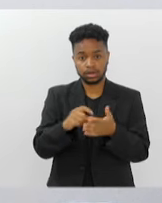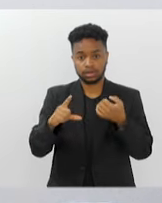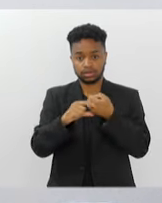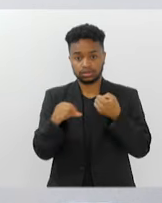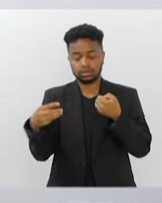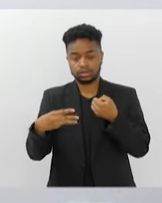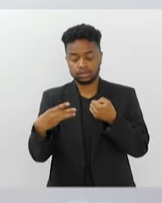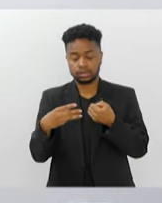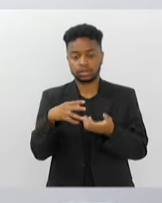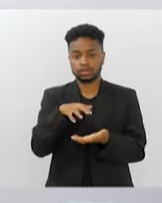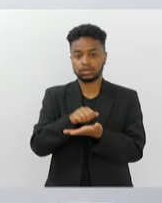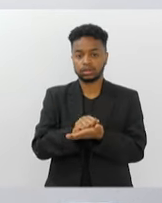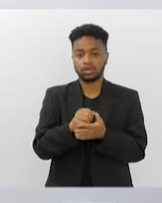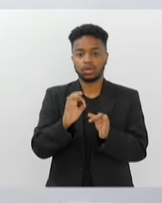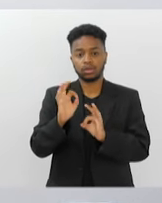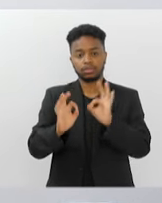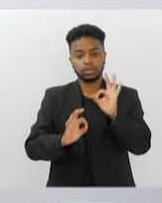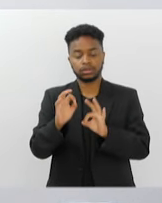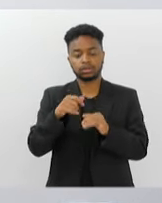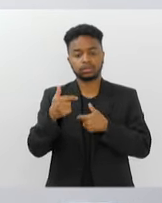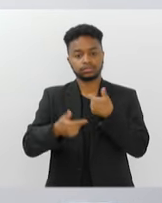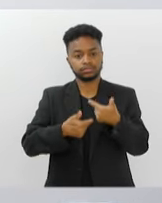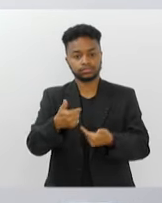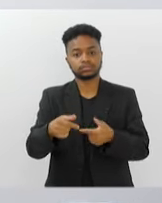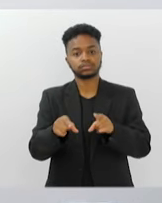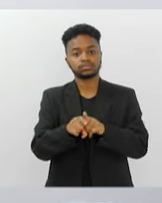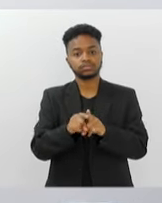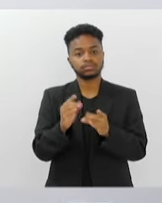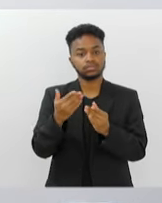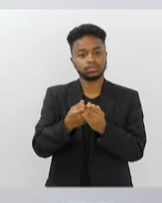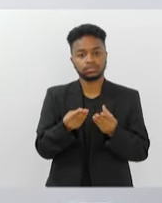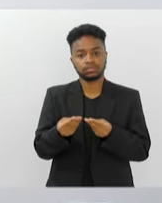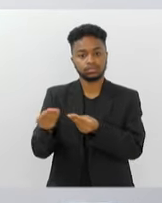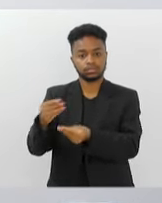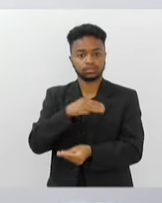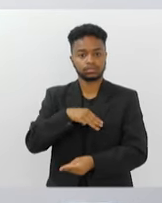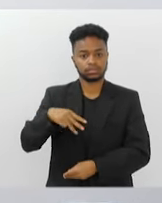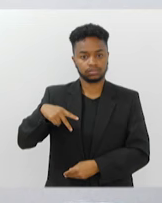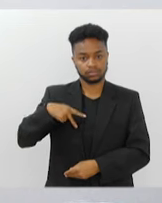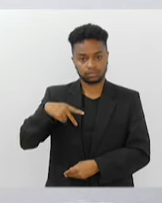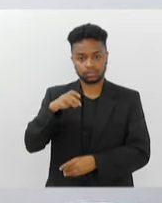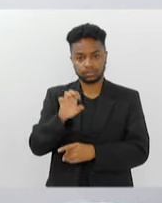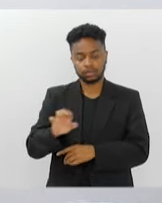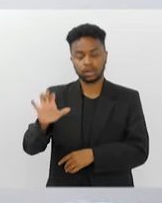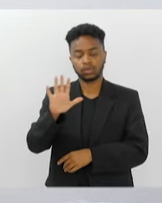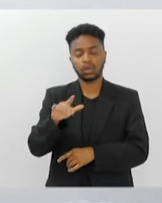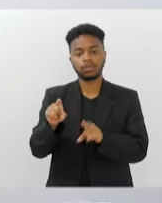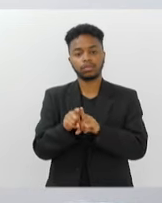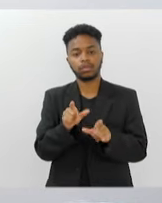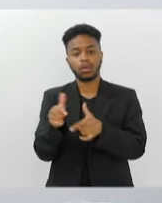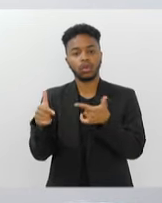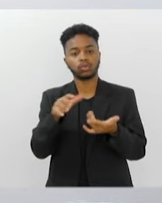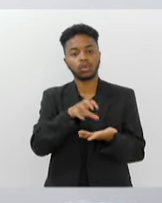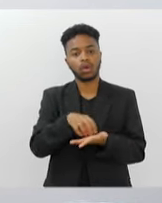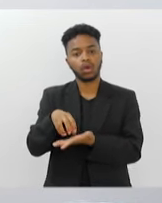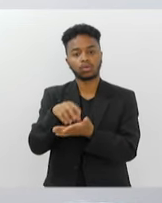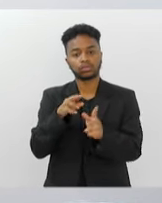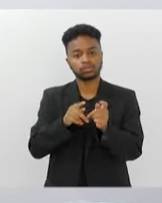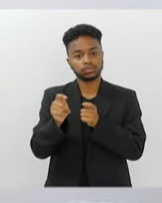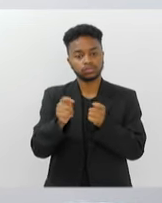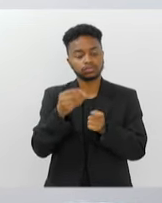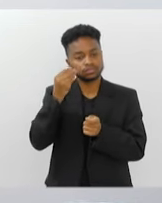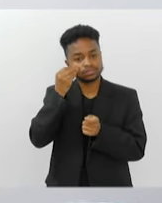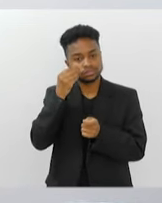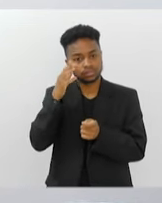do plano de trabalho a íntegra do processo se será encaminhado ao Ministério Público Estadual e aos demais órgãos de controle para o devido acompanhamento de